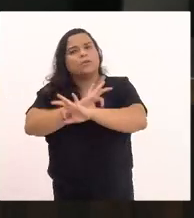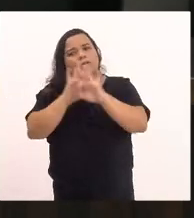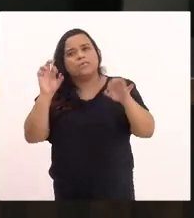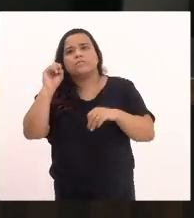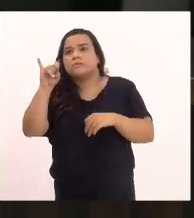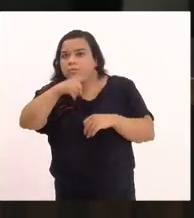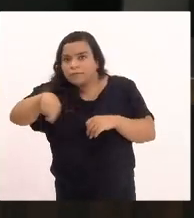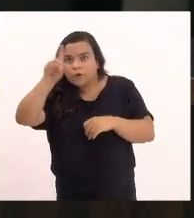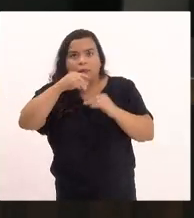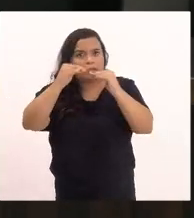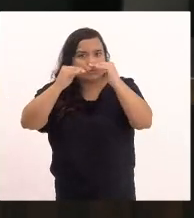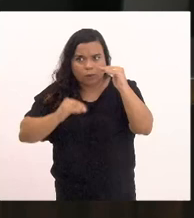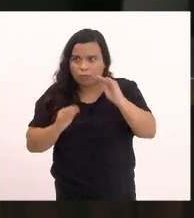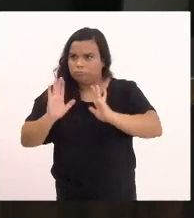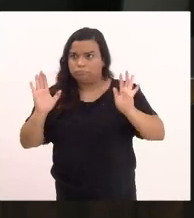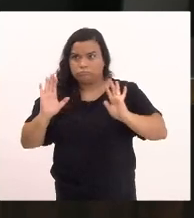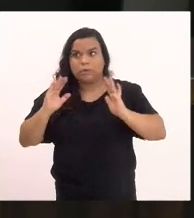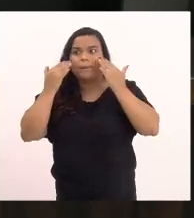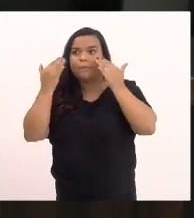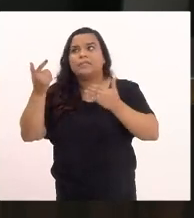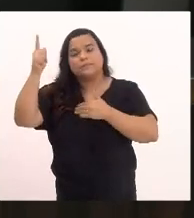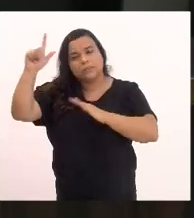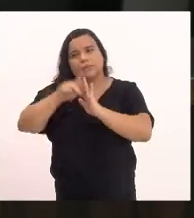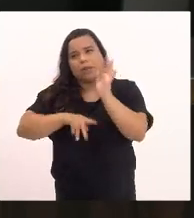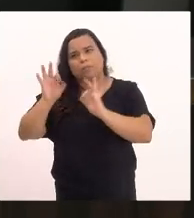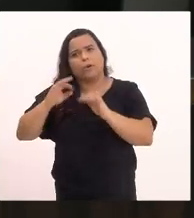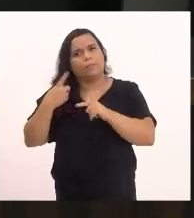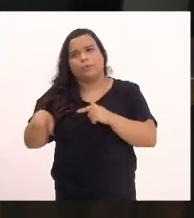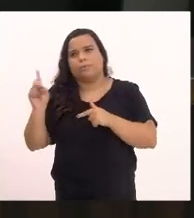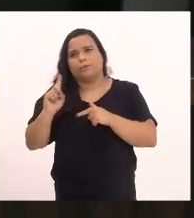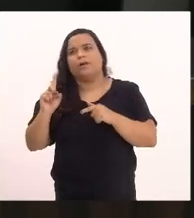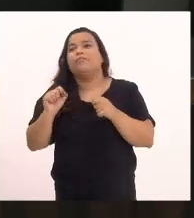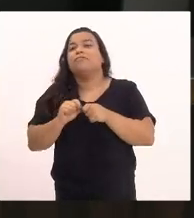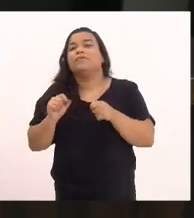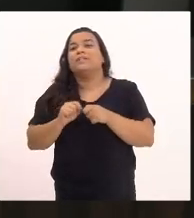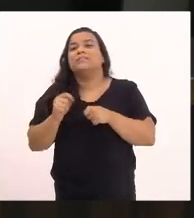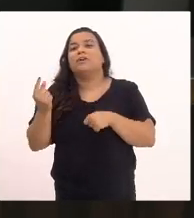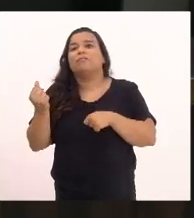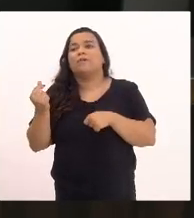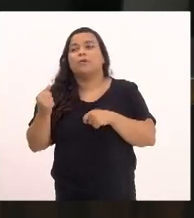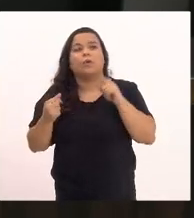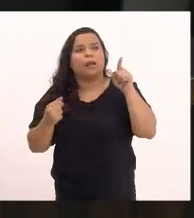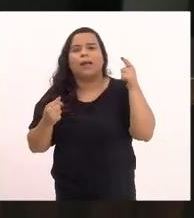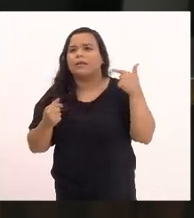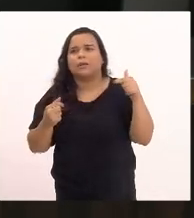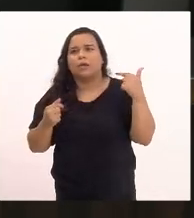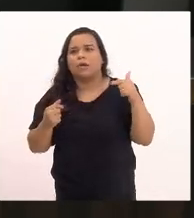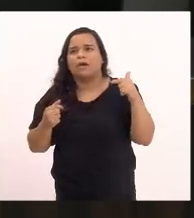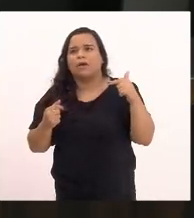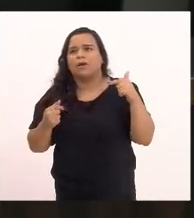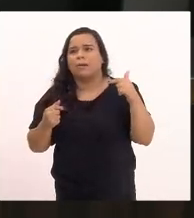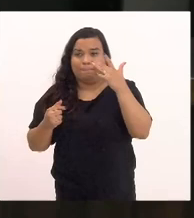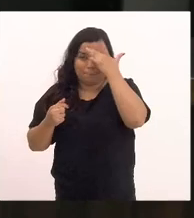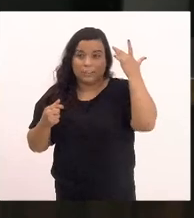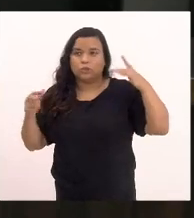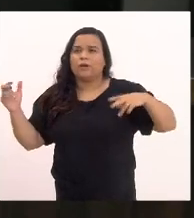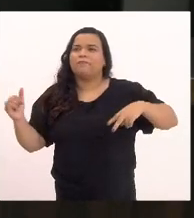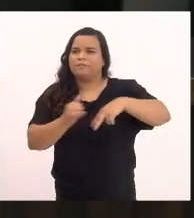concordarem, a gente apresenta um outro projeto. Fazer um valor, porque lá não houve vítimas, mas houve perdas,